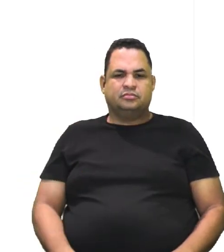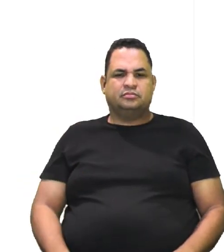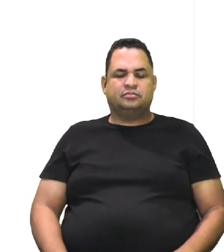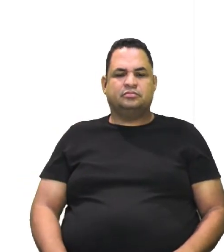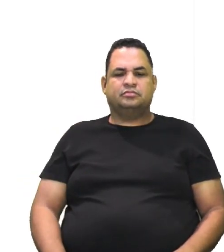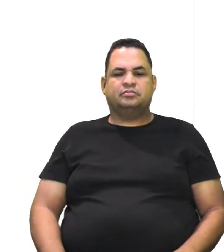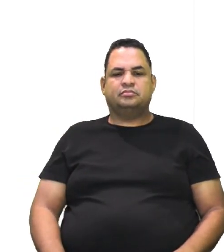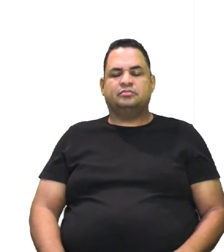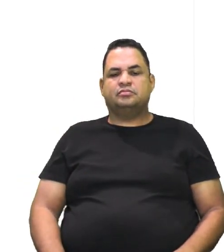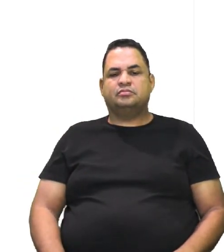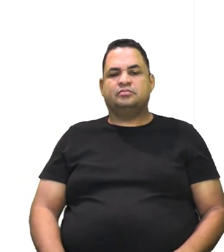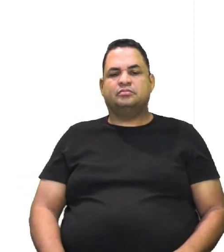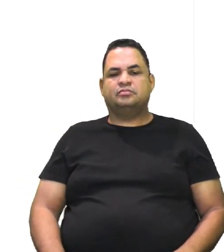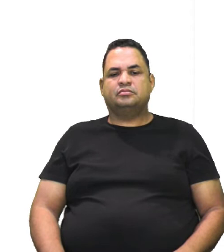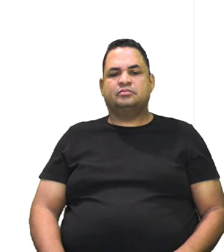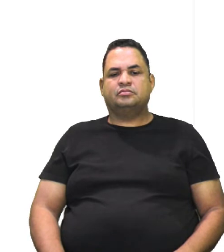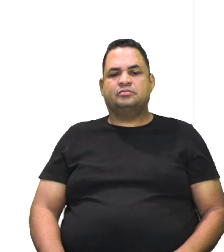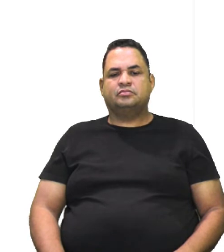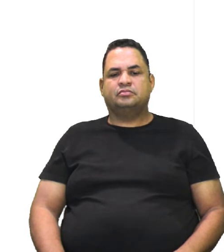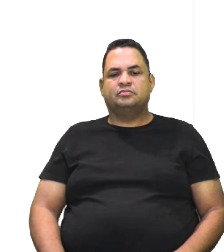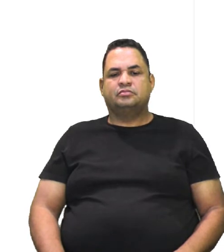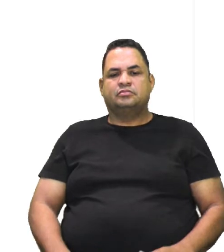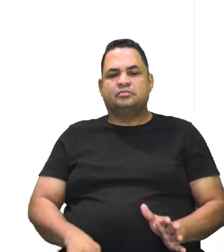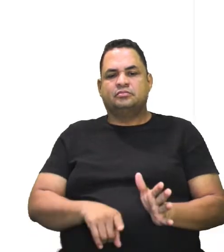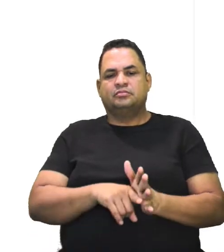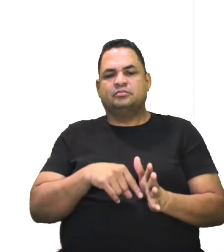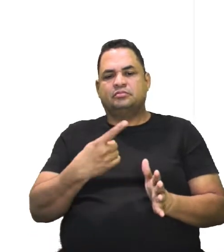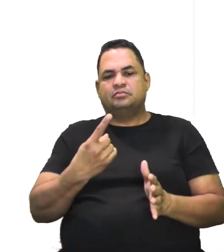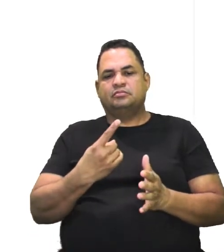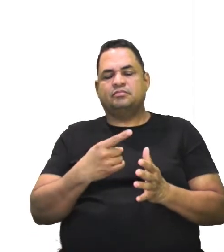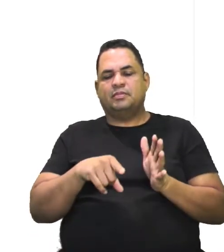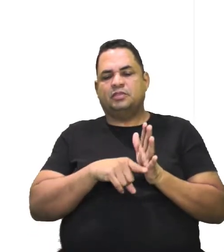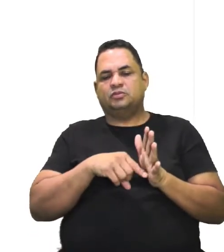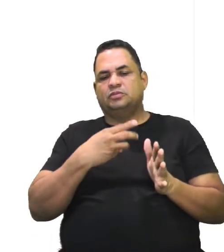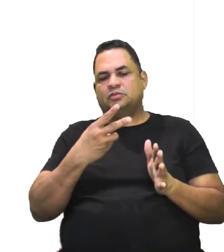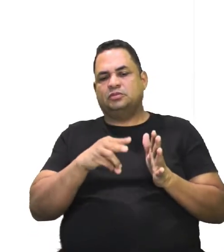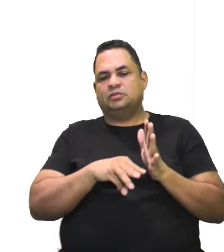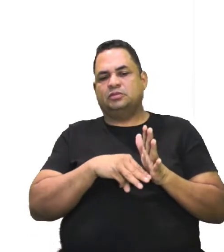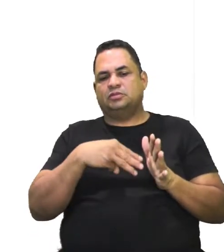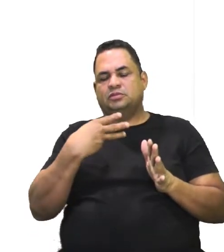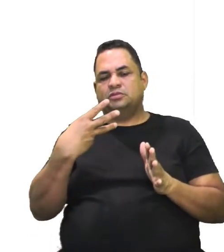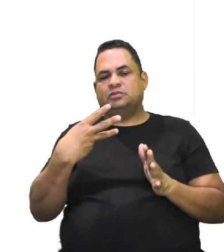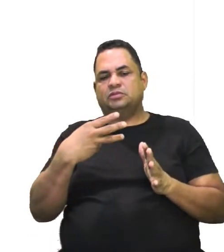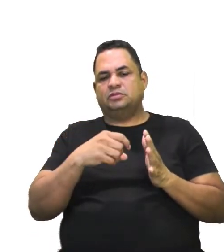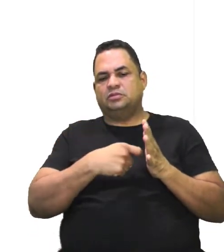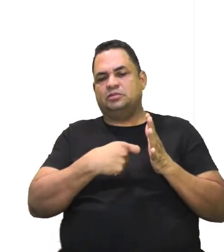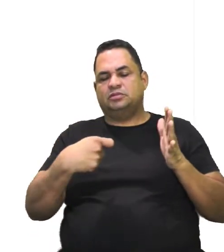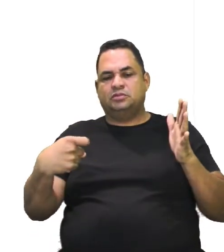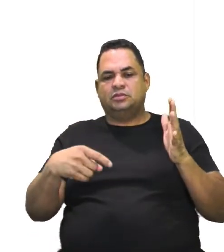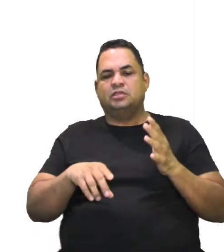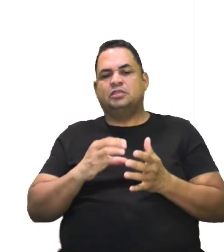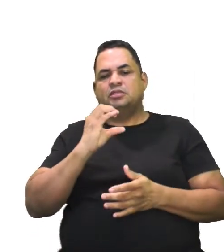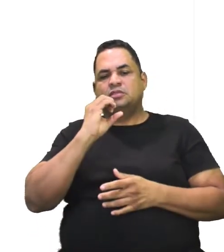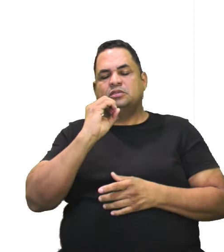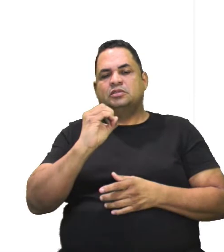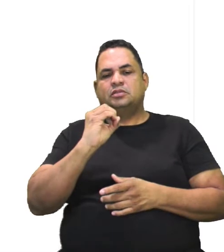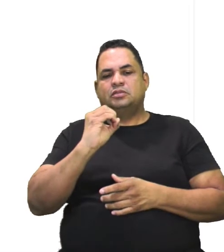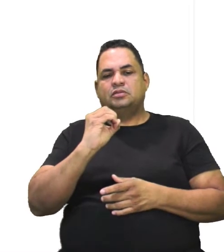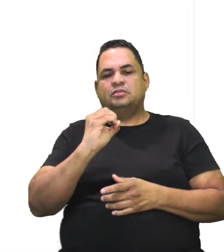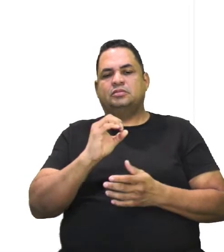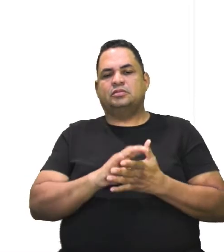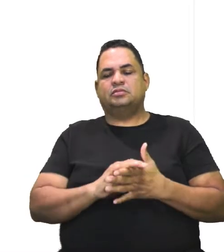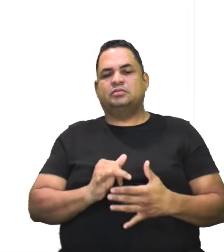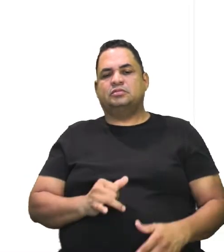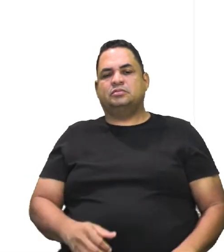0 para Y. Então, menos 1, menos 2 e menos 3 para X. E 0 para Y fica em cima